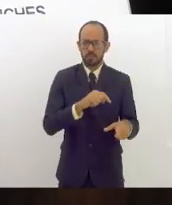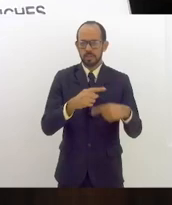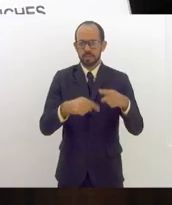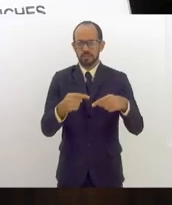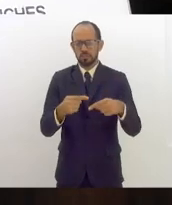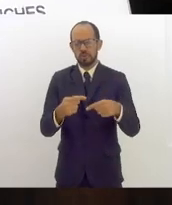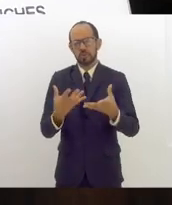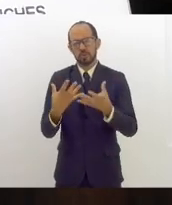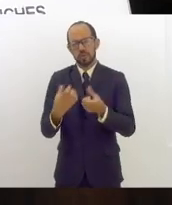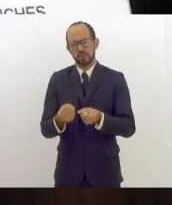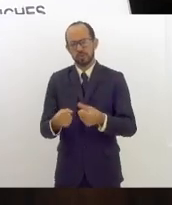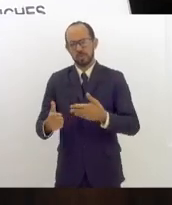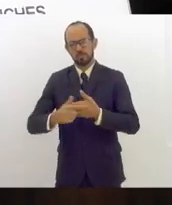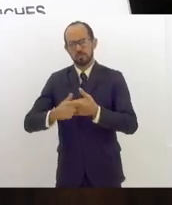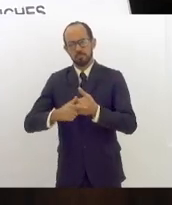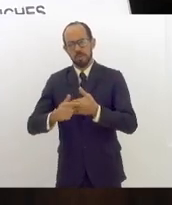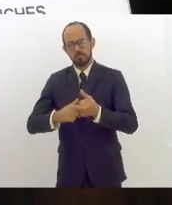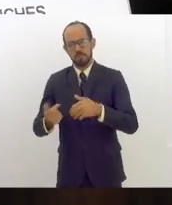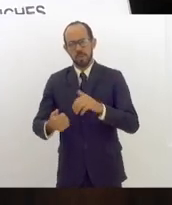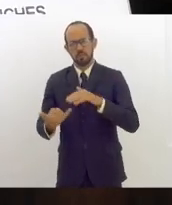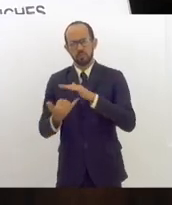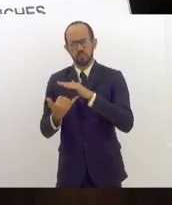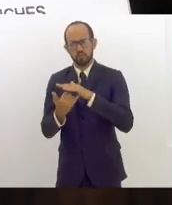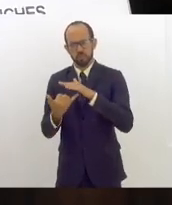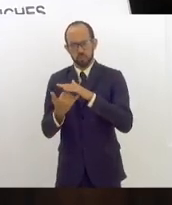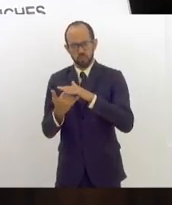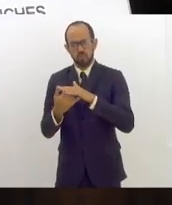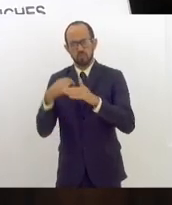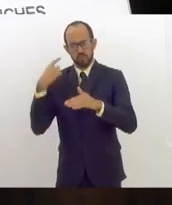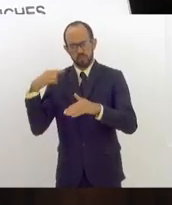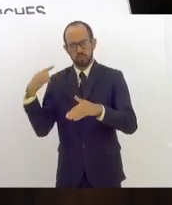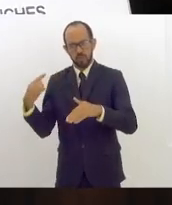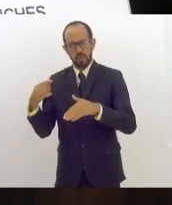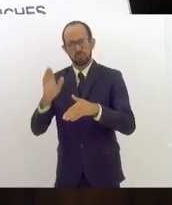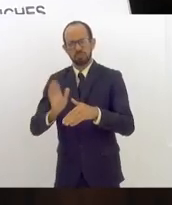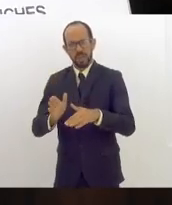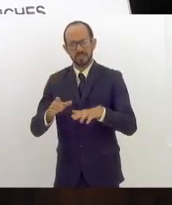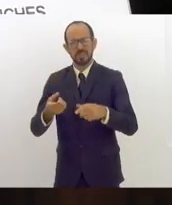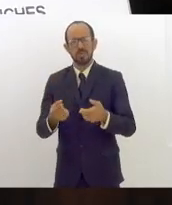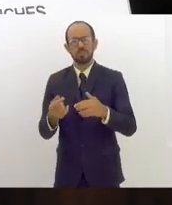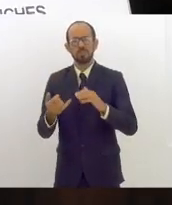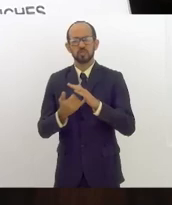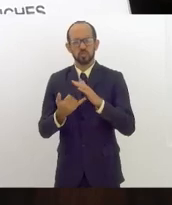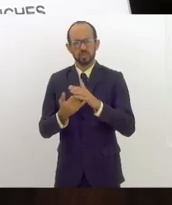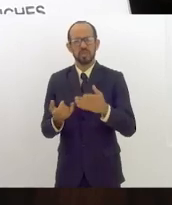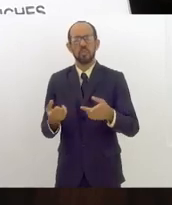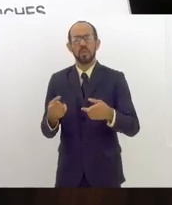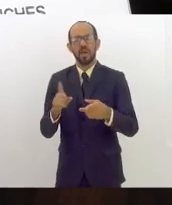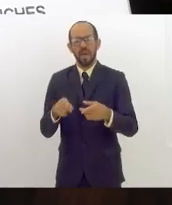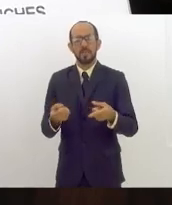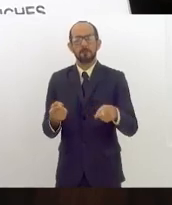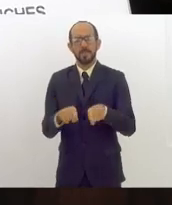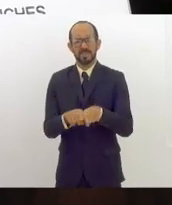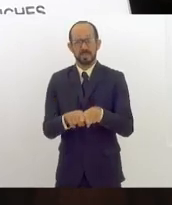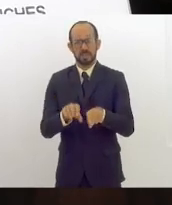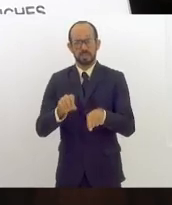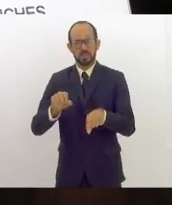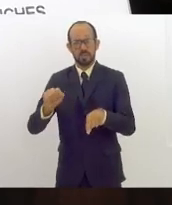que hoje exerço do Instituto seu advogado para identidade muito parceira doutor Luciano